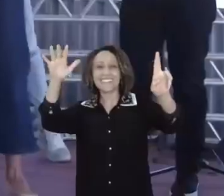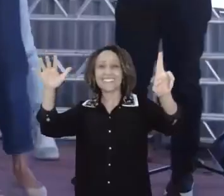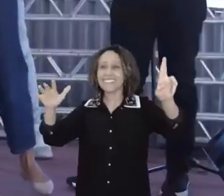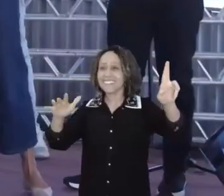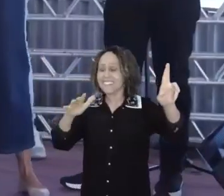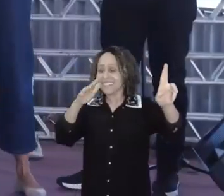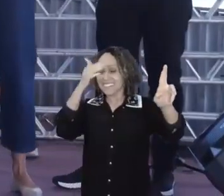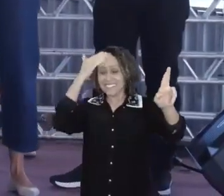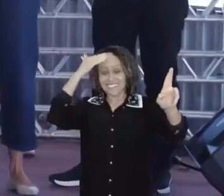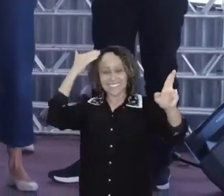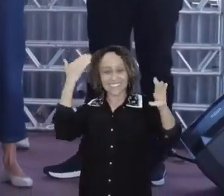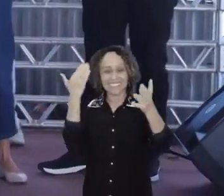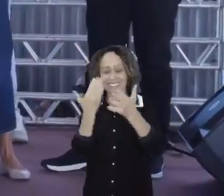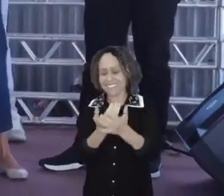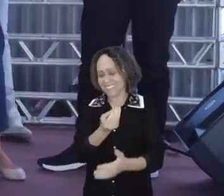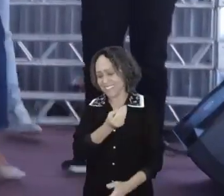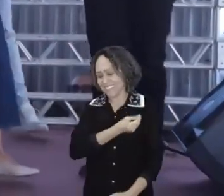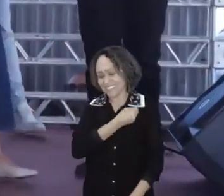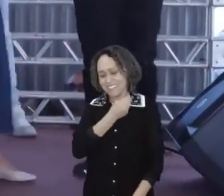vou.